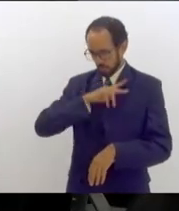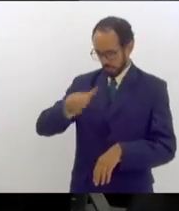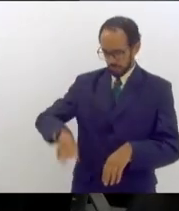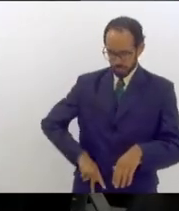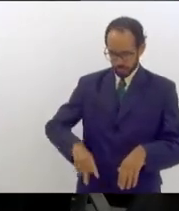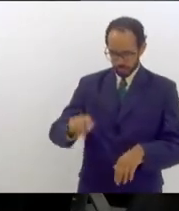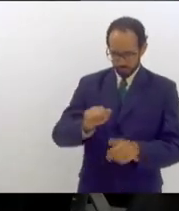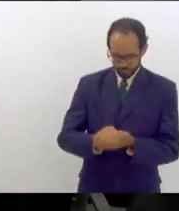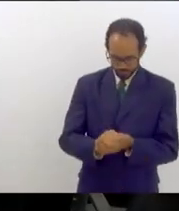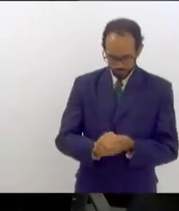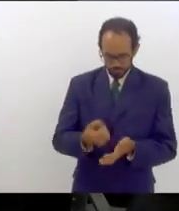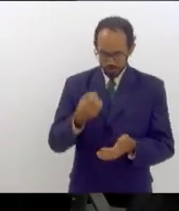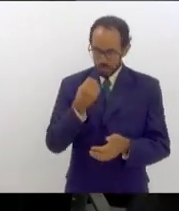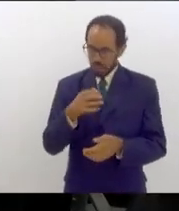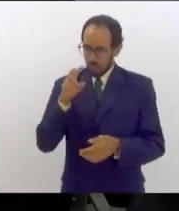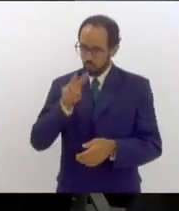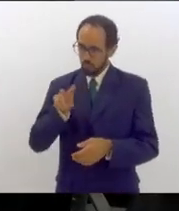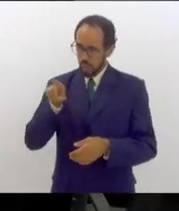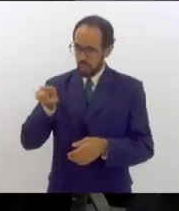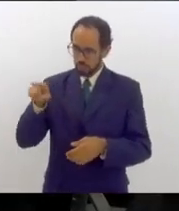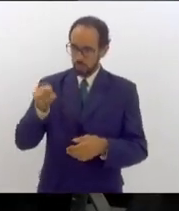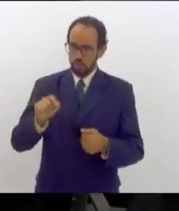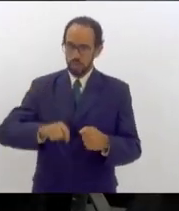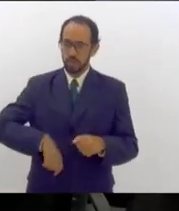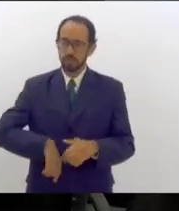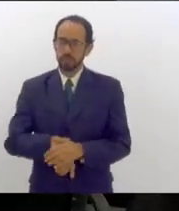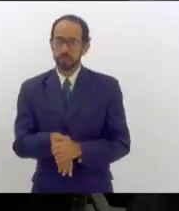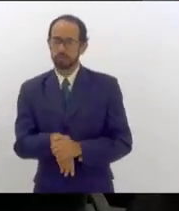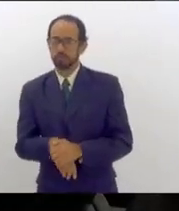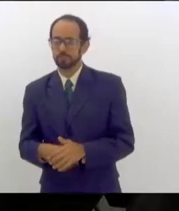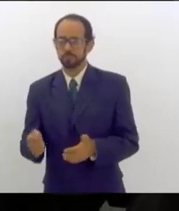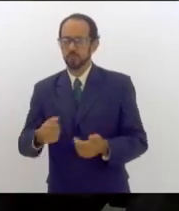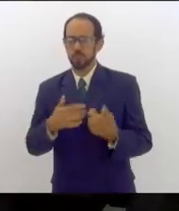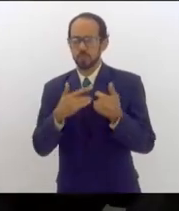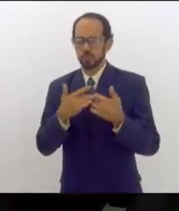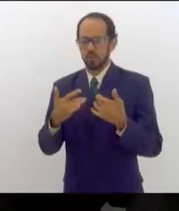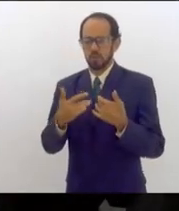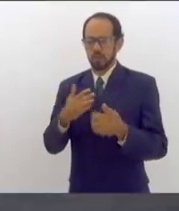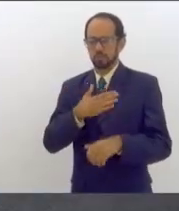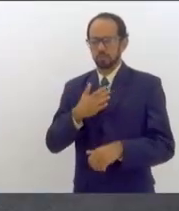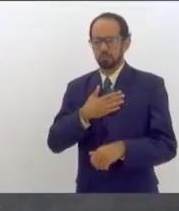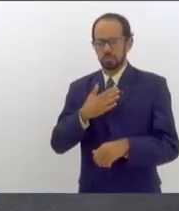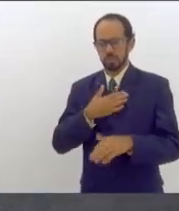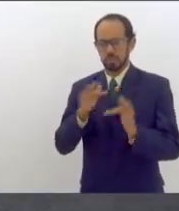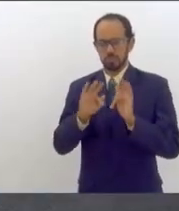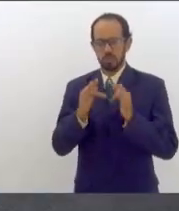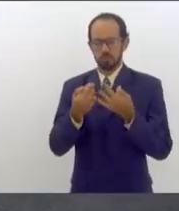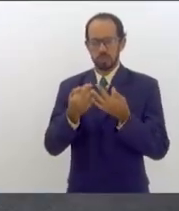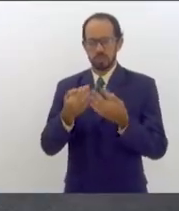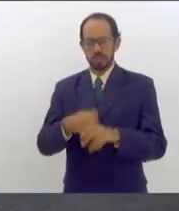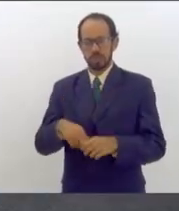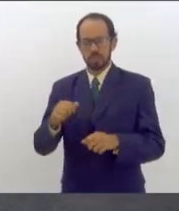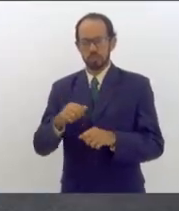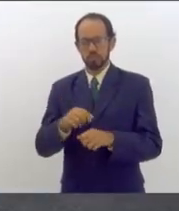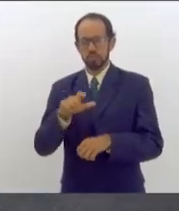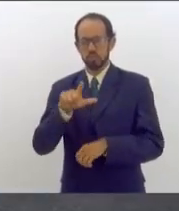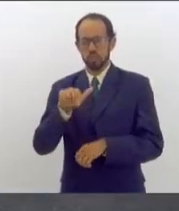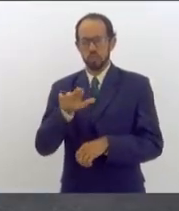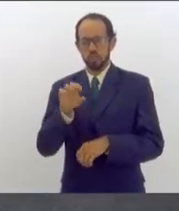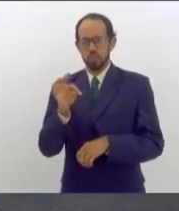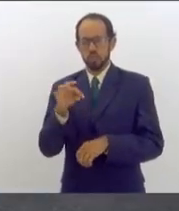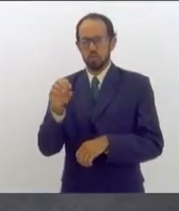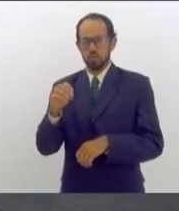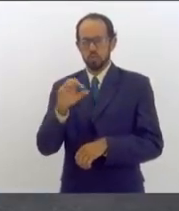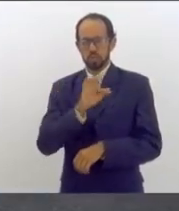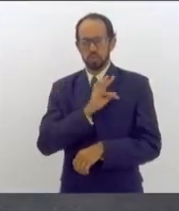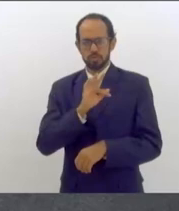que bom vê-la nesse lugar quero deixar aqui a minha solidariedade as famílias enlutadas desses policiais Sem dúvida